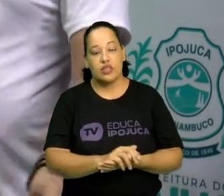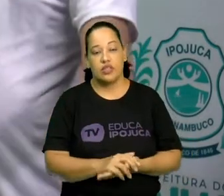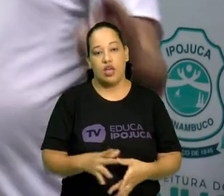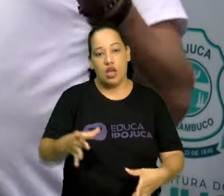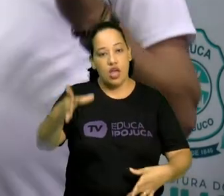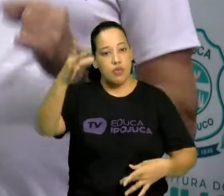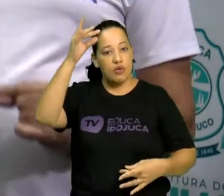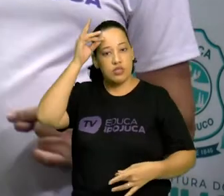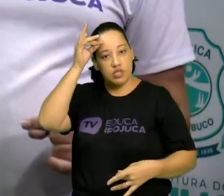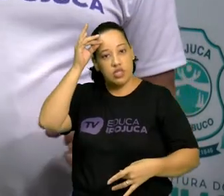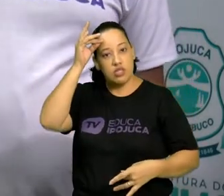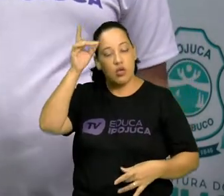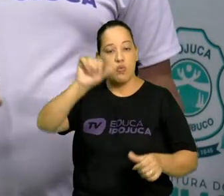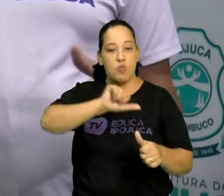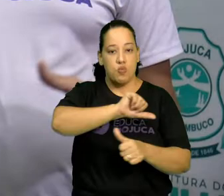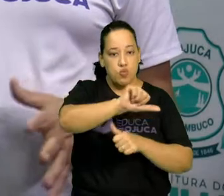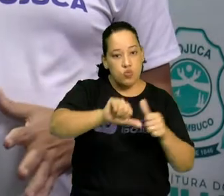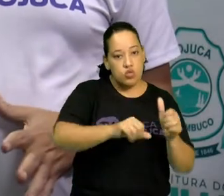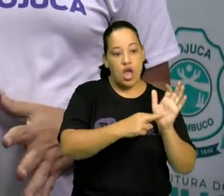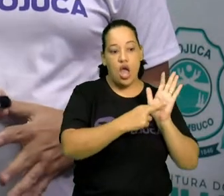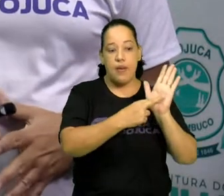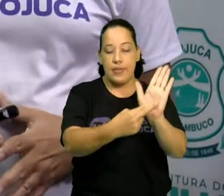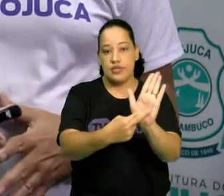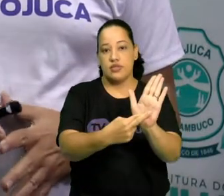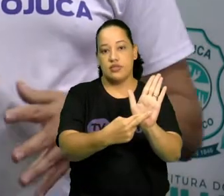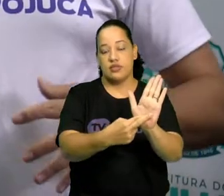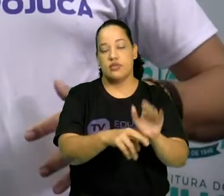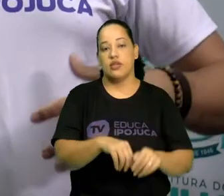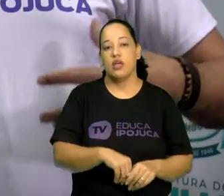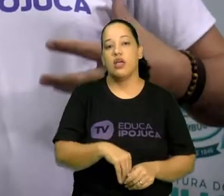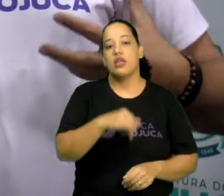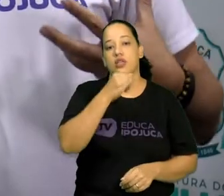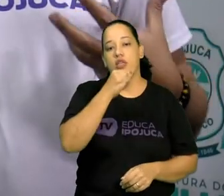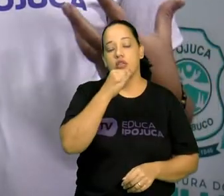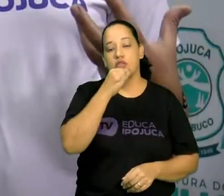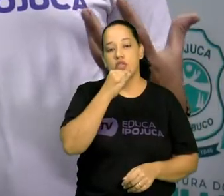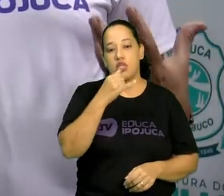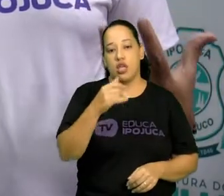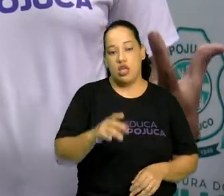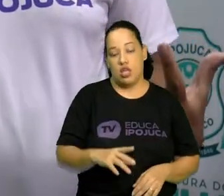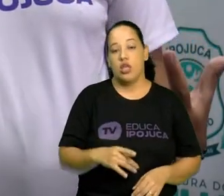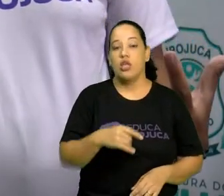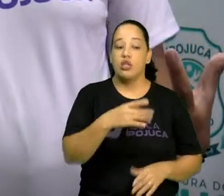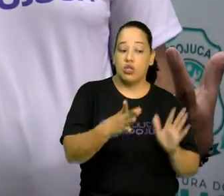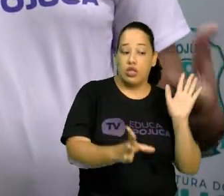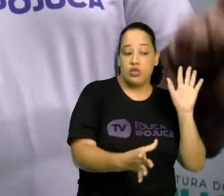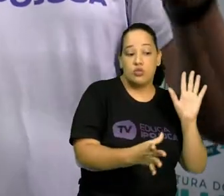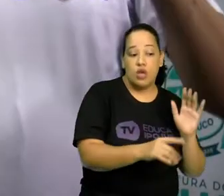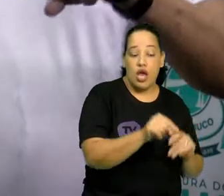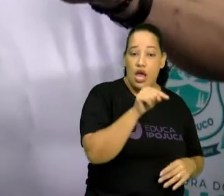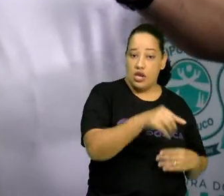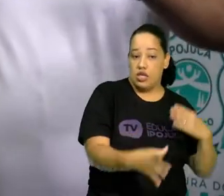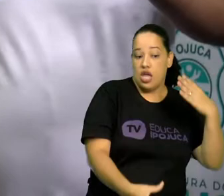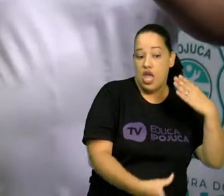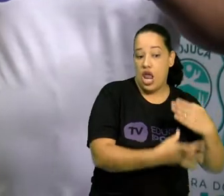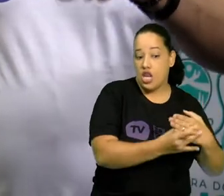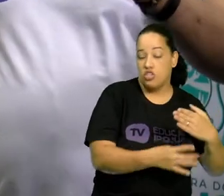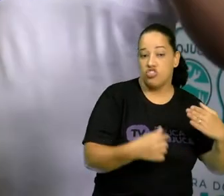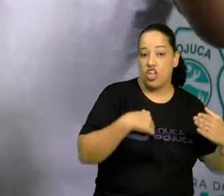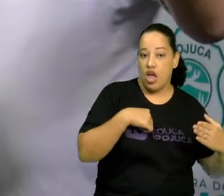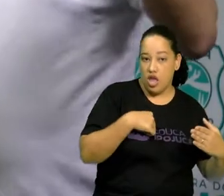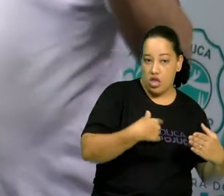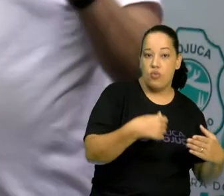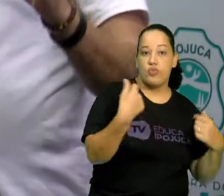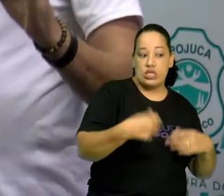em vez da interpretação no teatro realista o ator ele tem que interpretar o teatro brechtiano